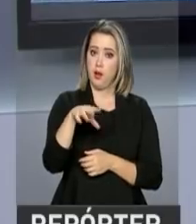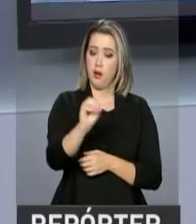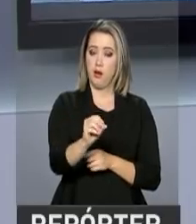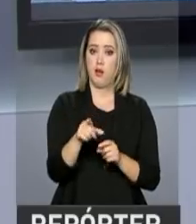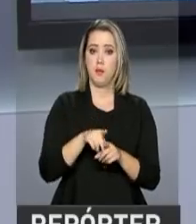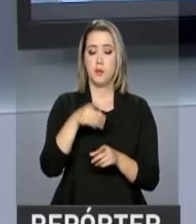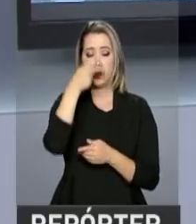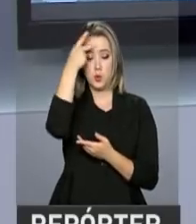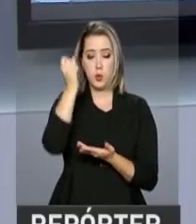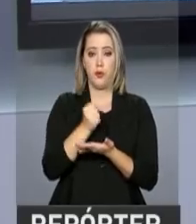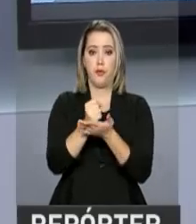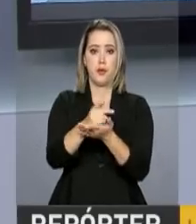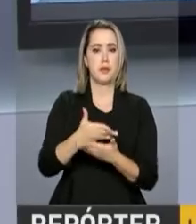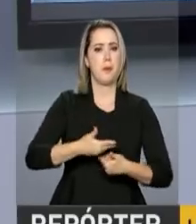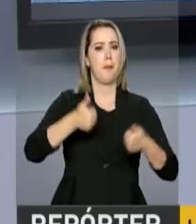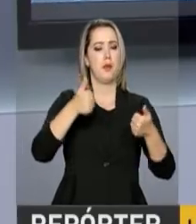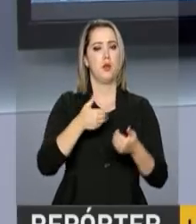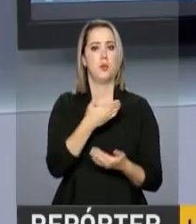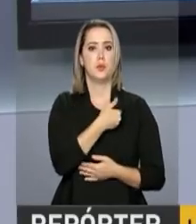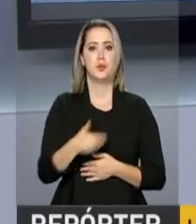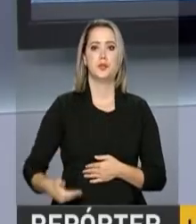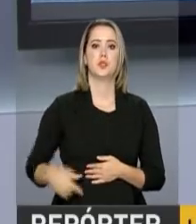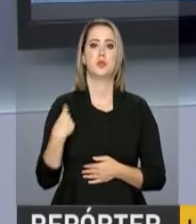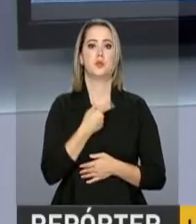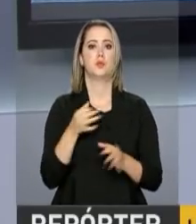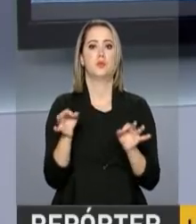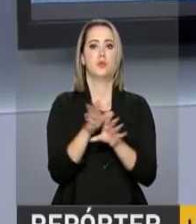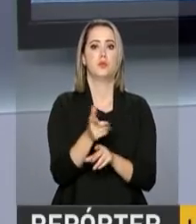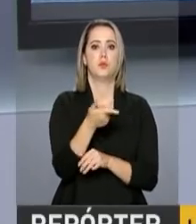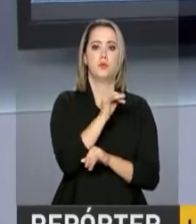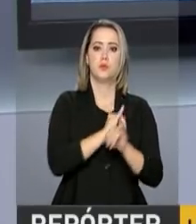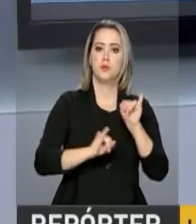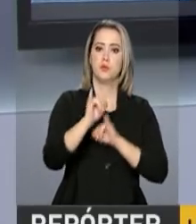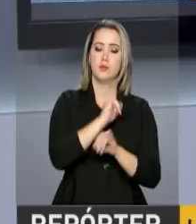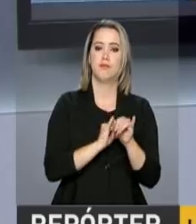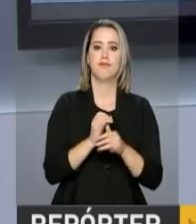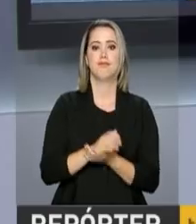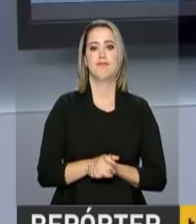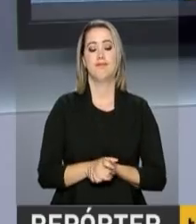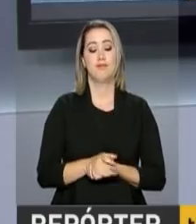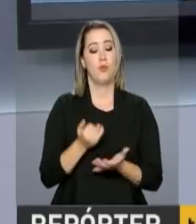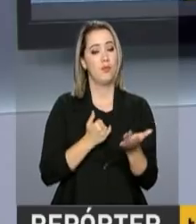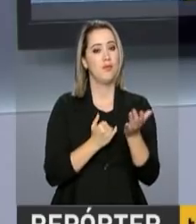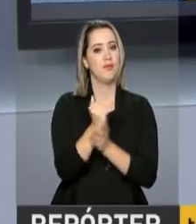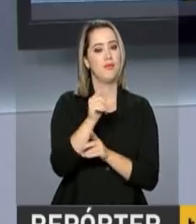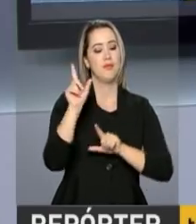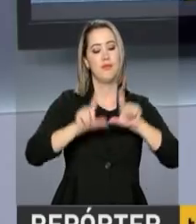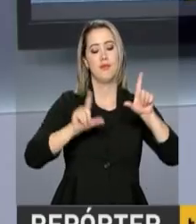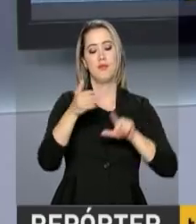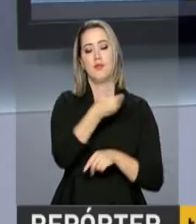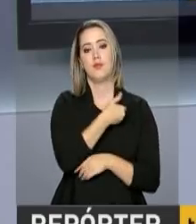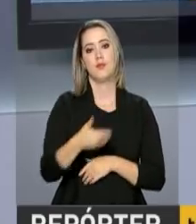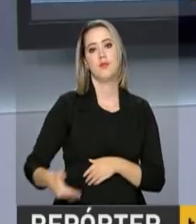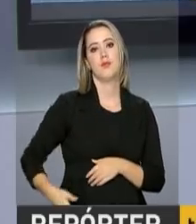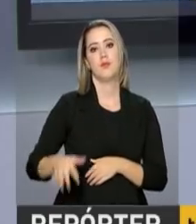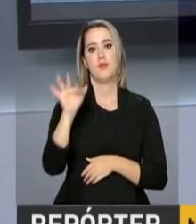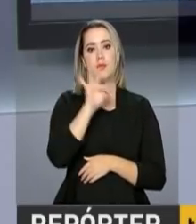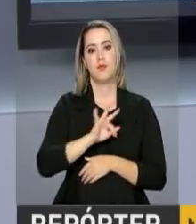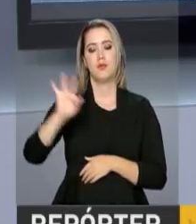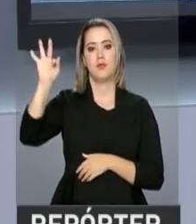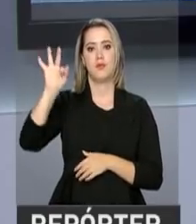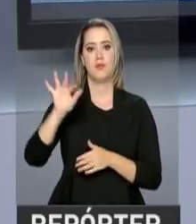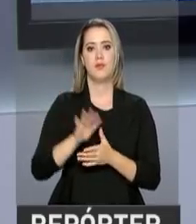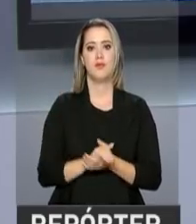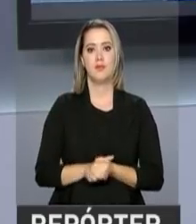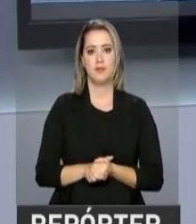nós ficamos por aqui e podemos voltar a qualquer momento com outras informações continue com a gente aqui na nbr a tv do